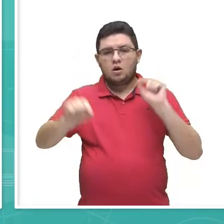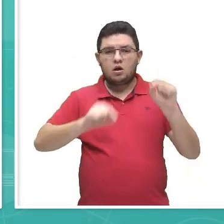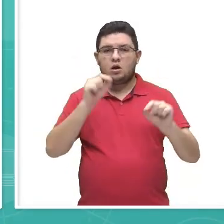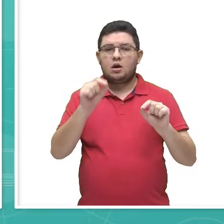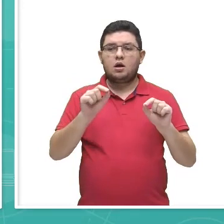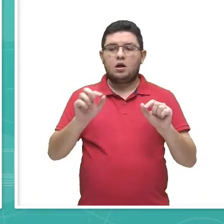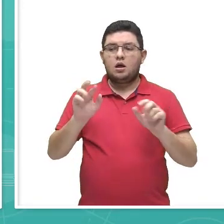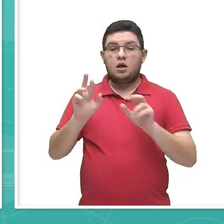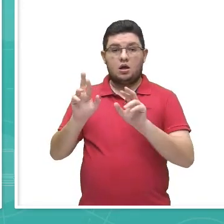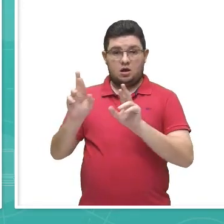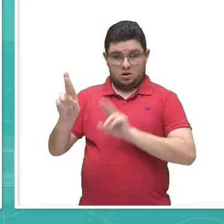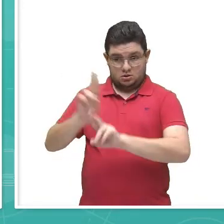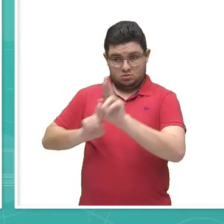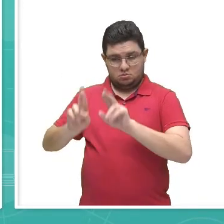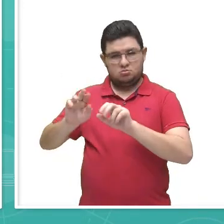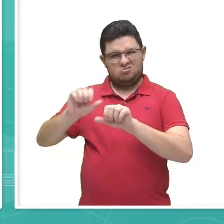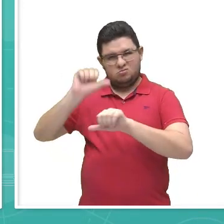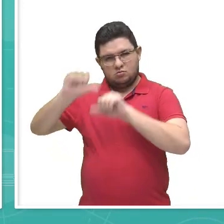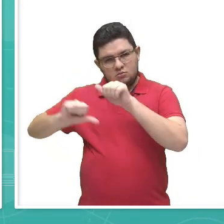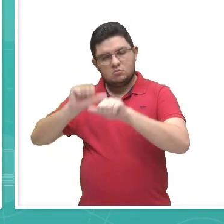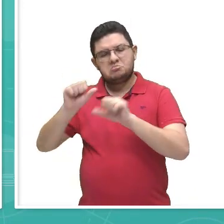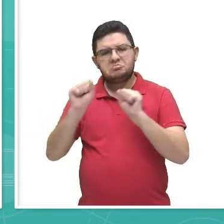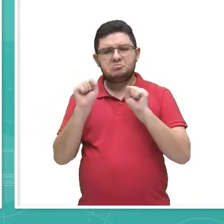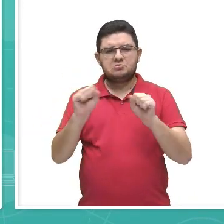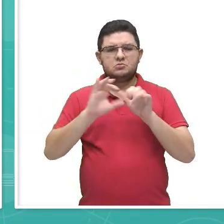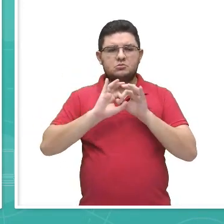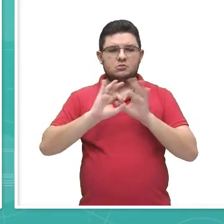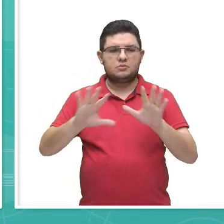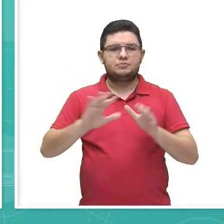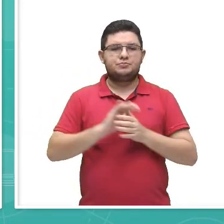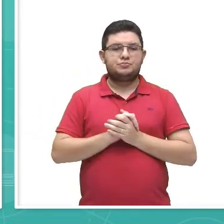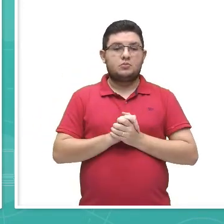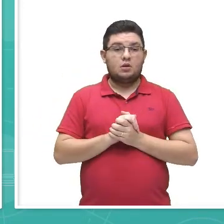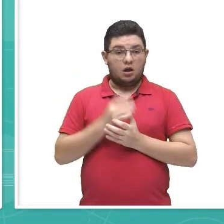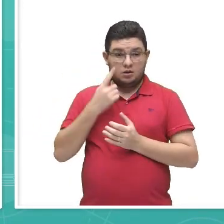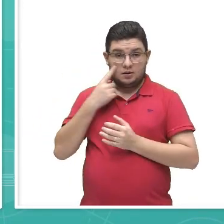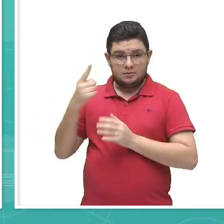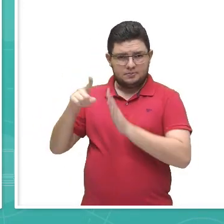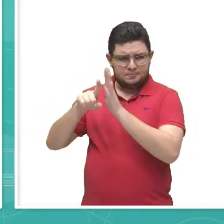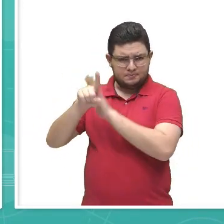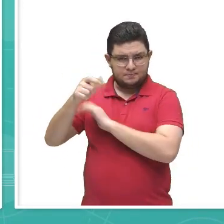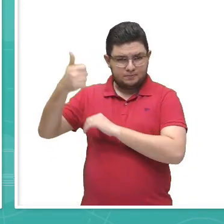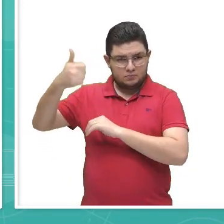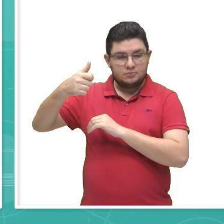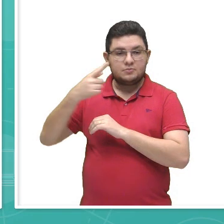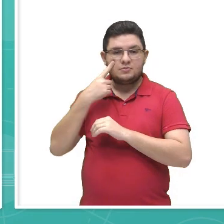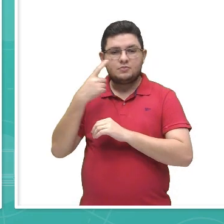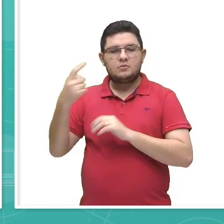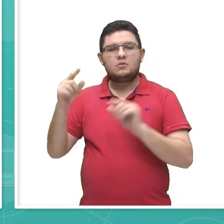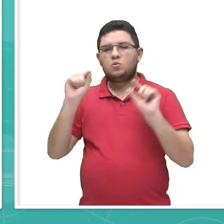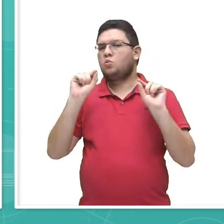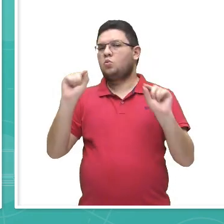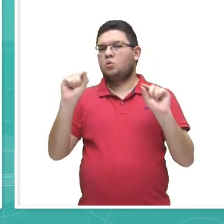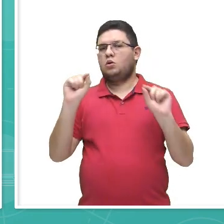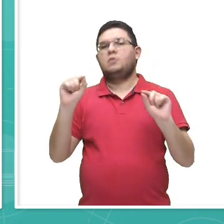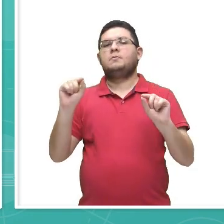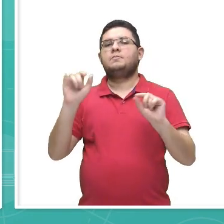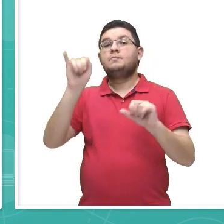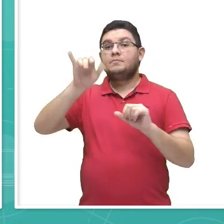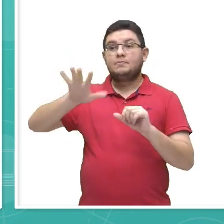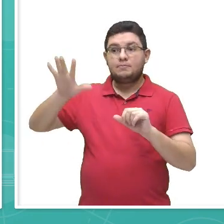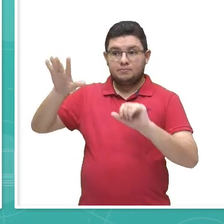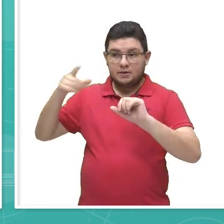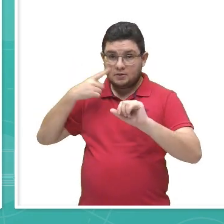tá? Vamos dar uma olhada. Essa questão é interessante, porque ela pede para que você analise a imagem. Então, olha só, você tem aqui essa